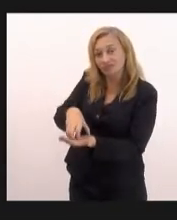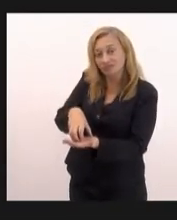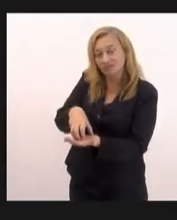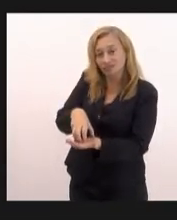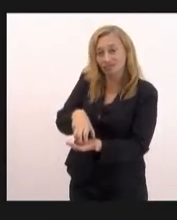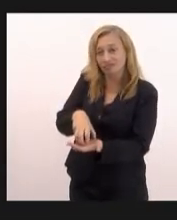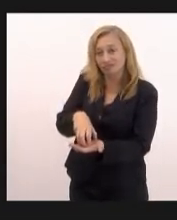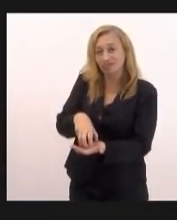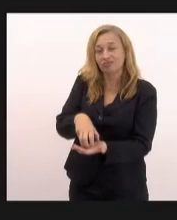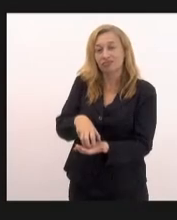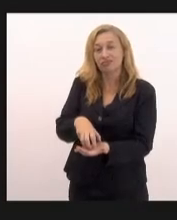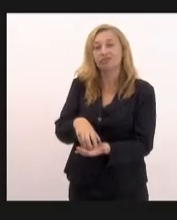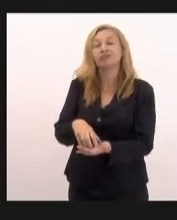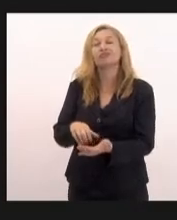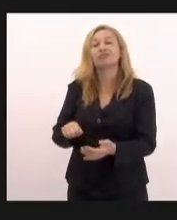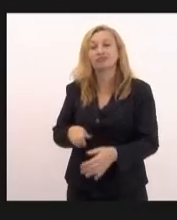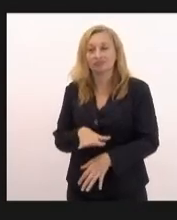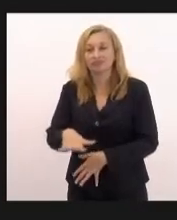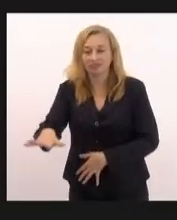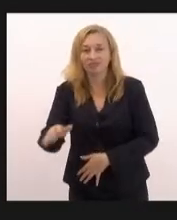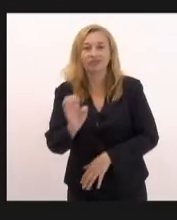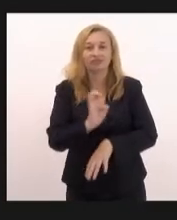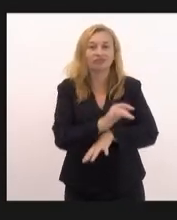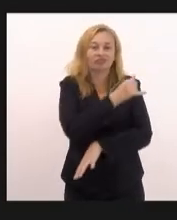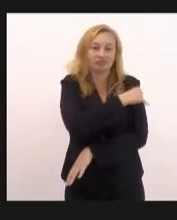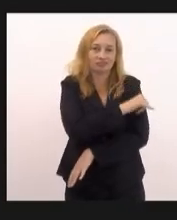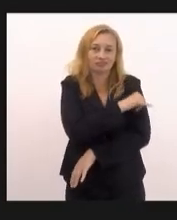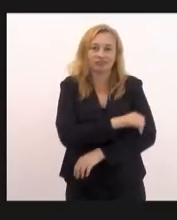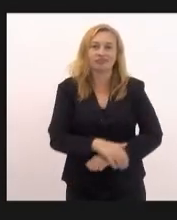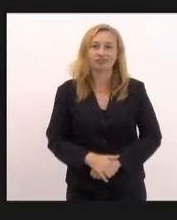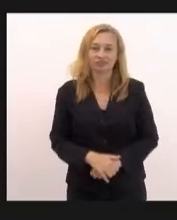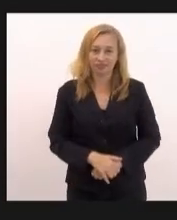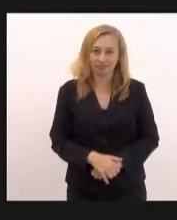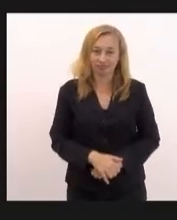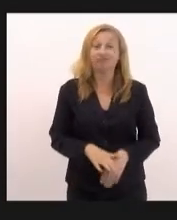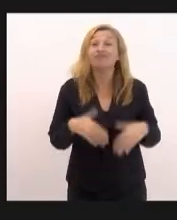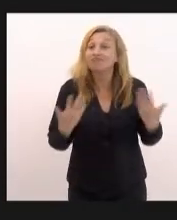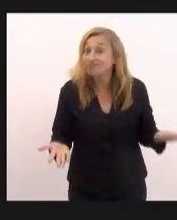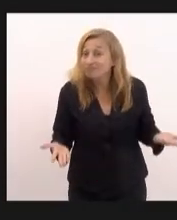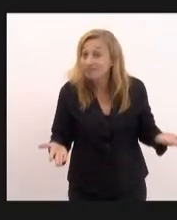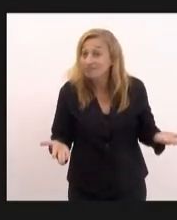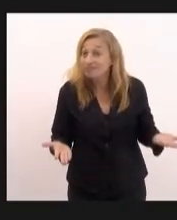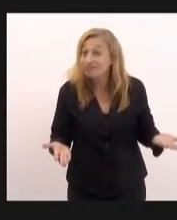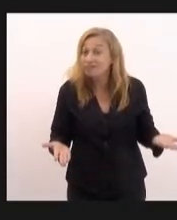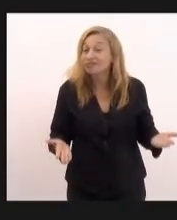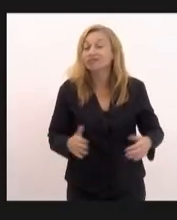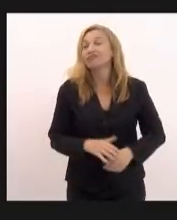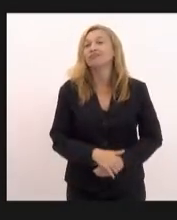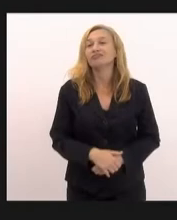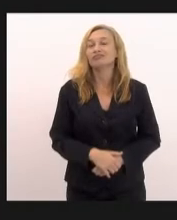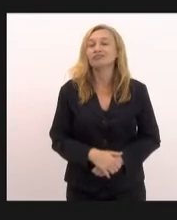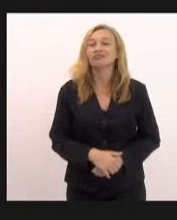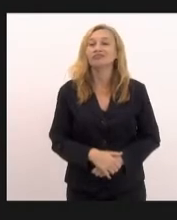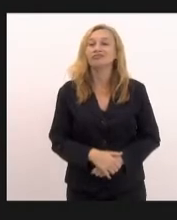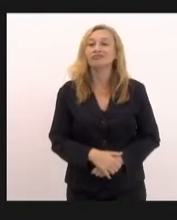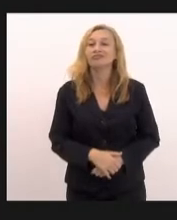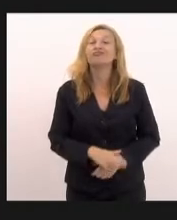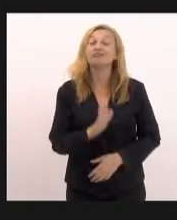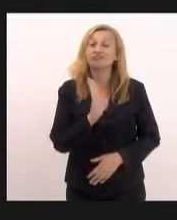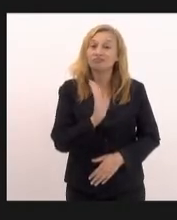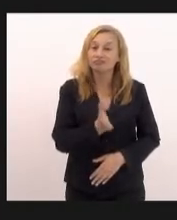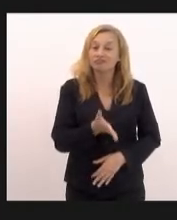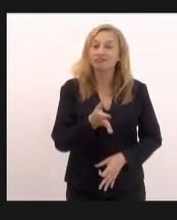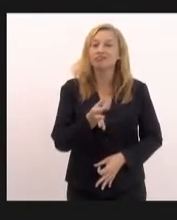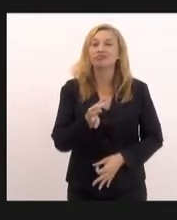em outras comunidades no estado do Rio de Janeiro. Então, isso daí, por si só,